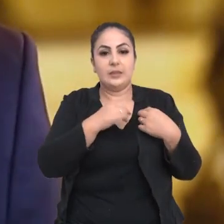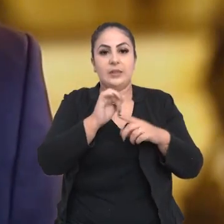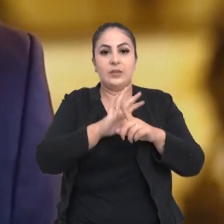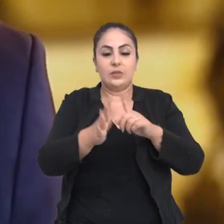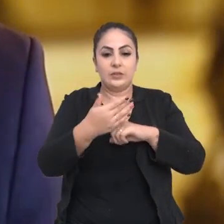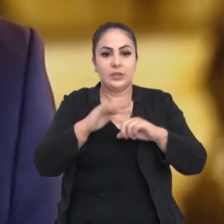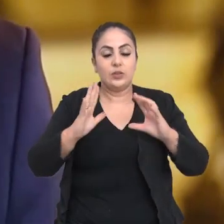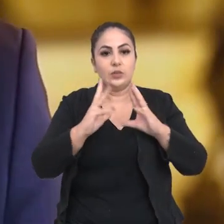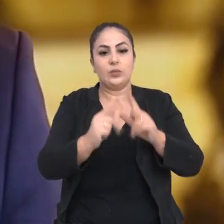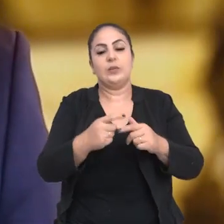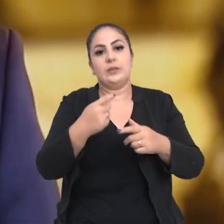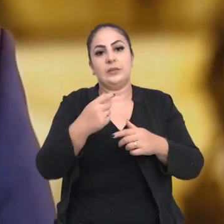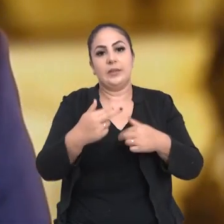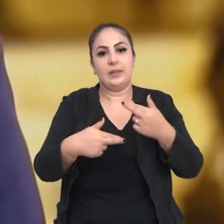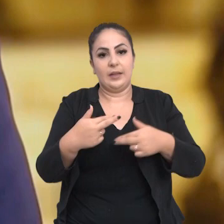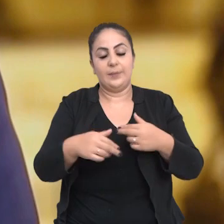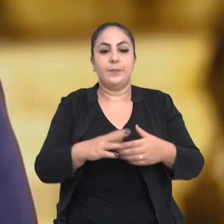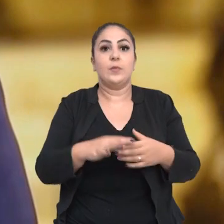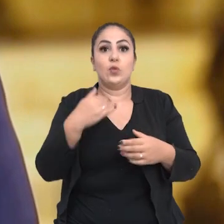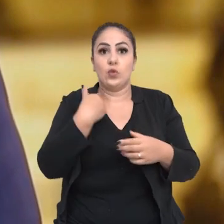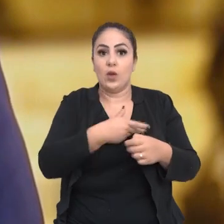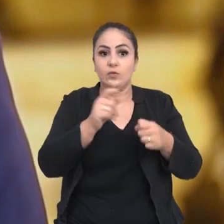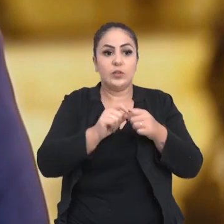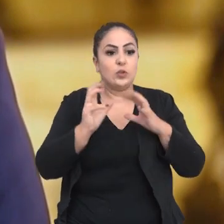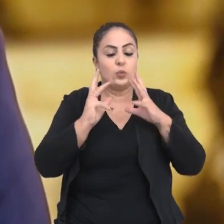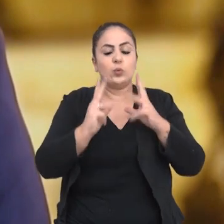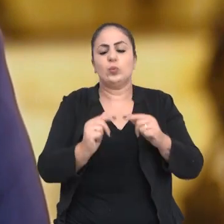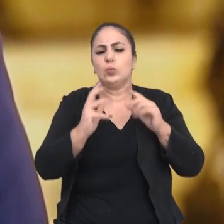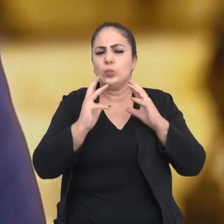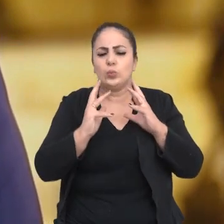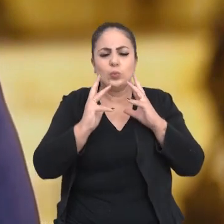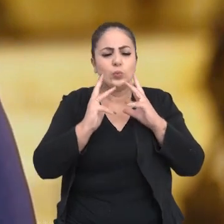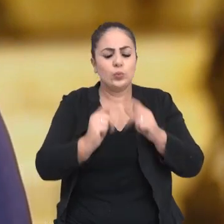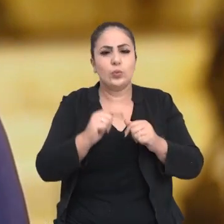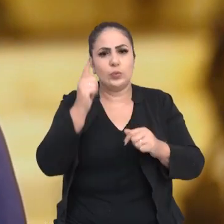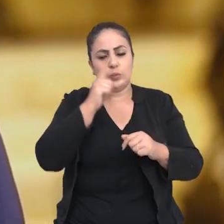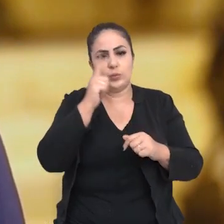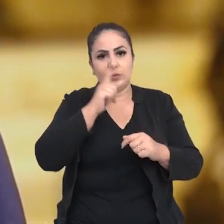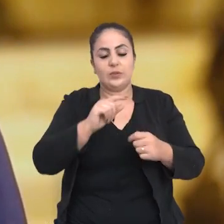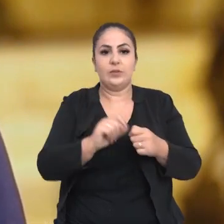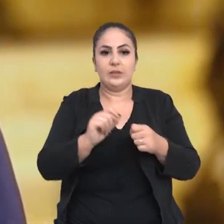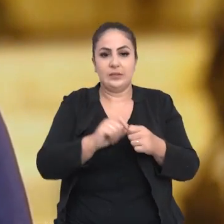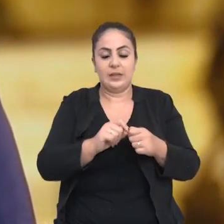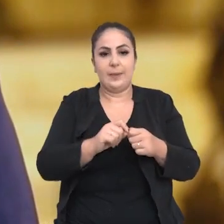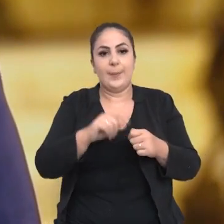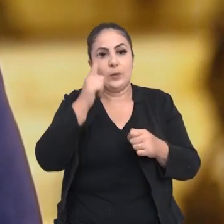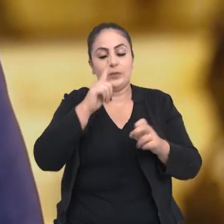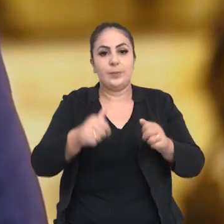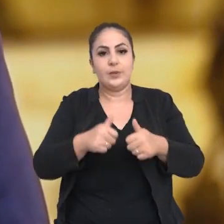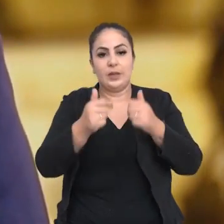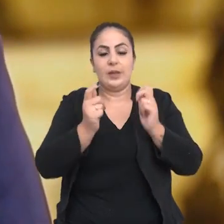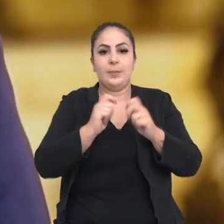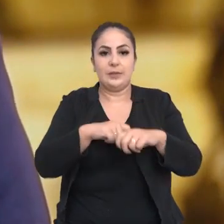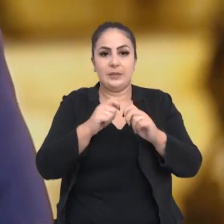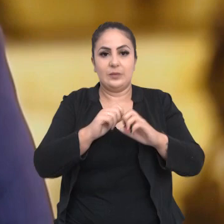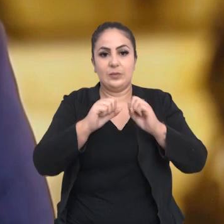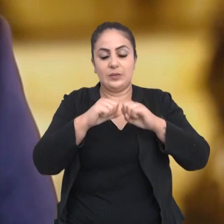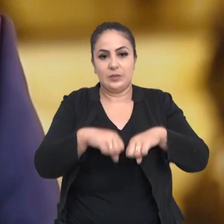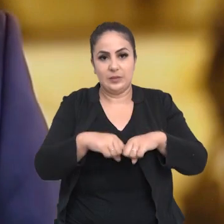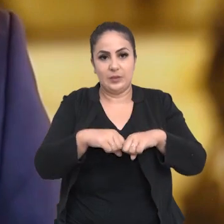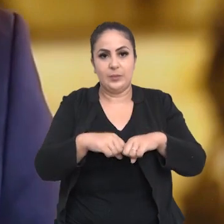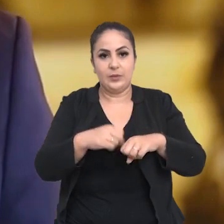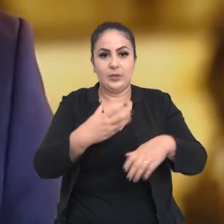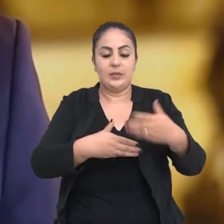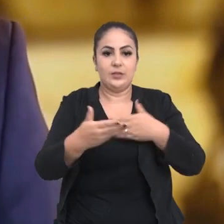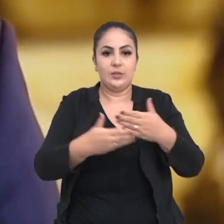da solidariedade de todos nessa guerra. Estamos fazendo absolutamente tudo que está ao nosso alcance para melhorar a capacidade do